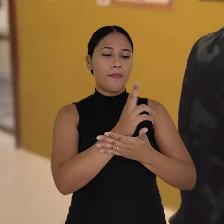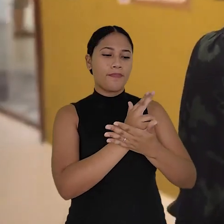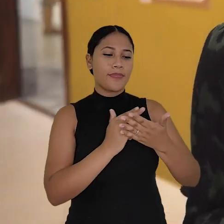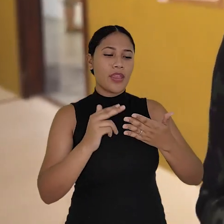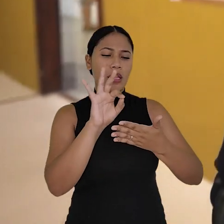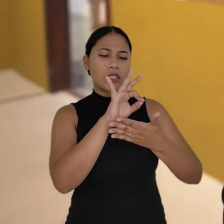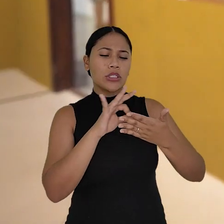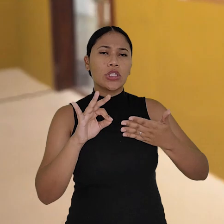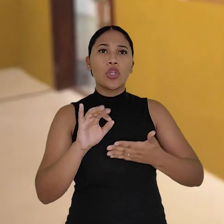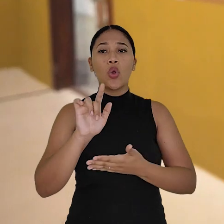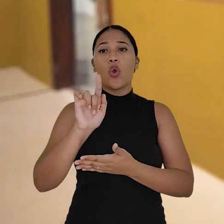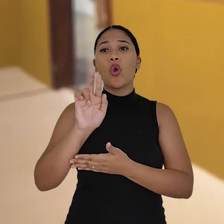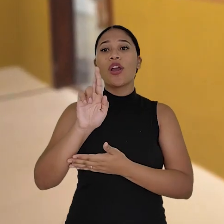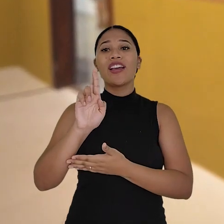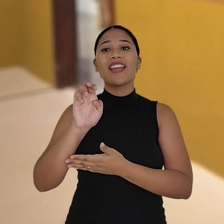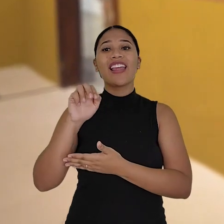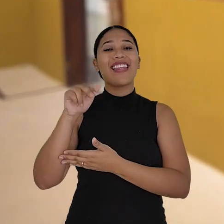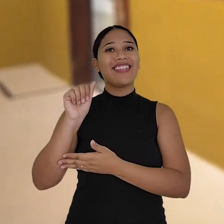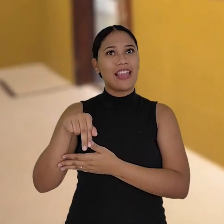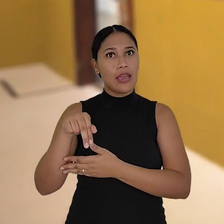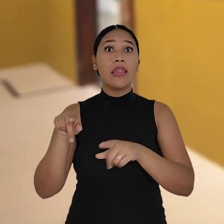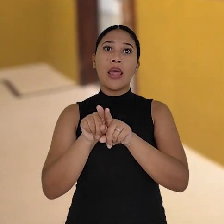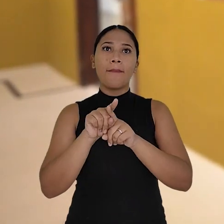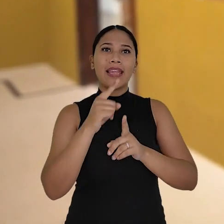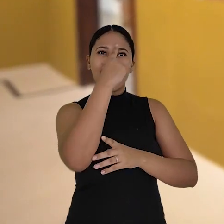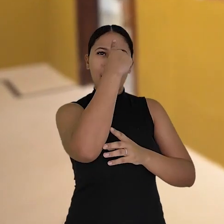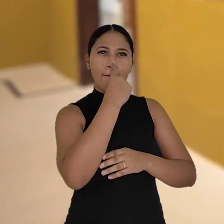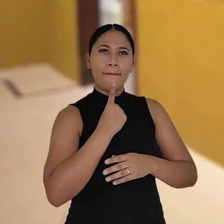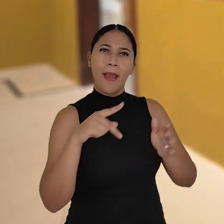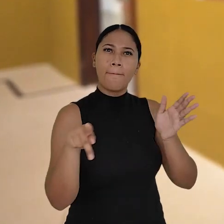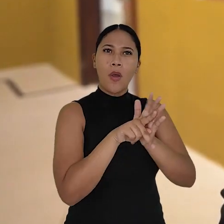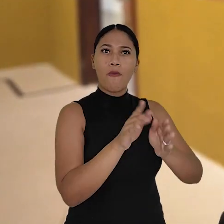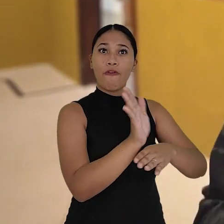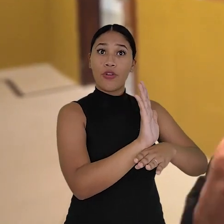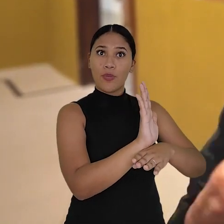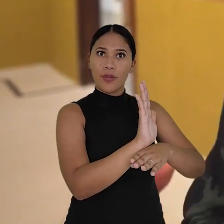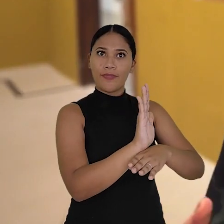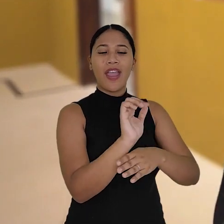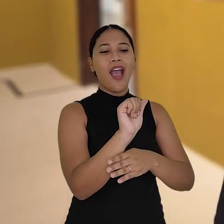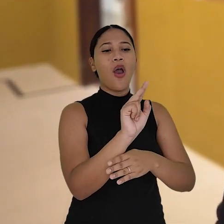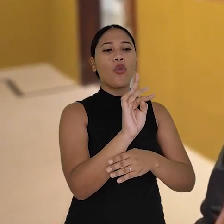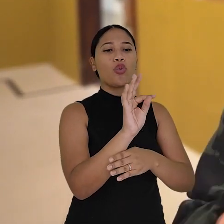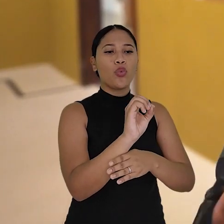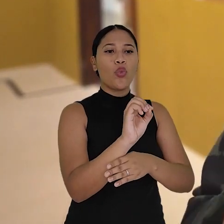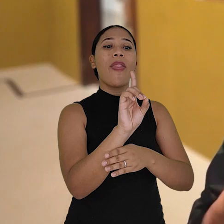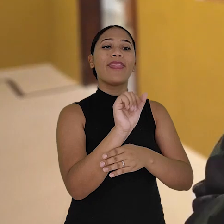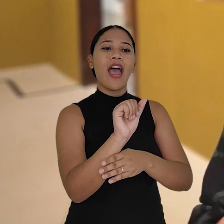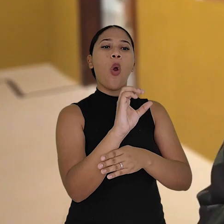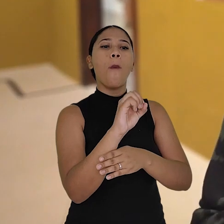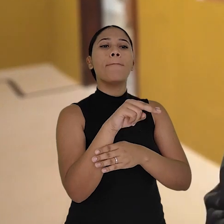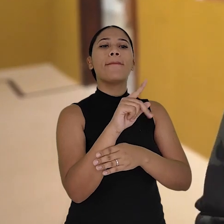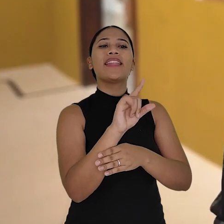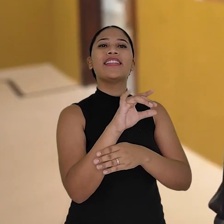do Brenan e também das imagens do filme. Aí eu sentei com a figurinista e a gente